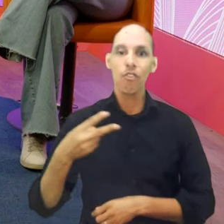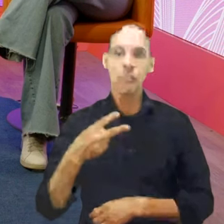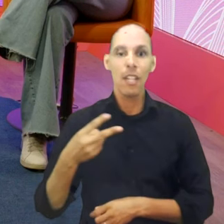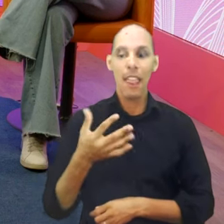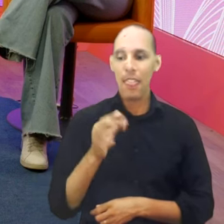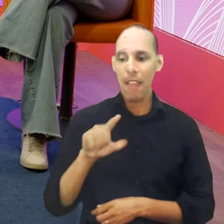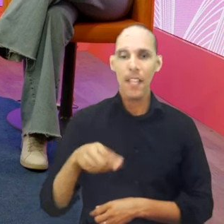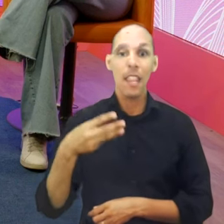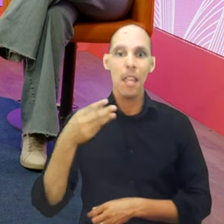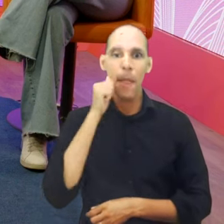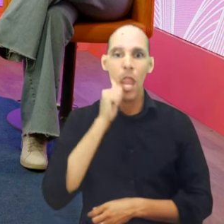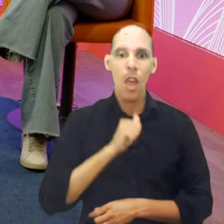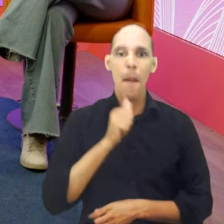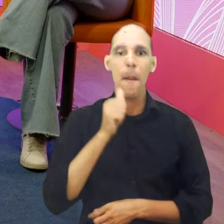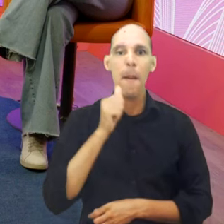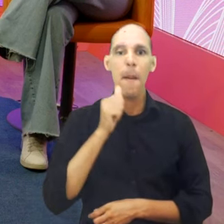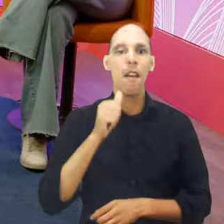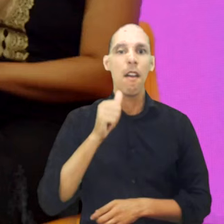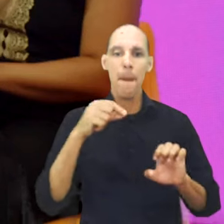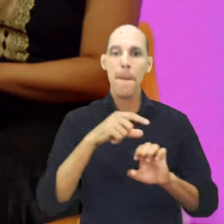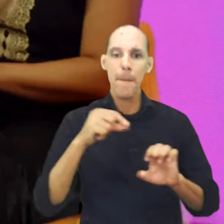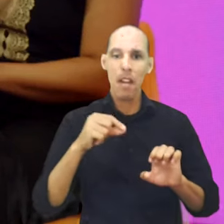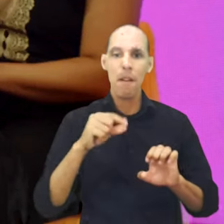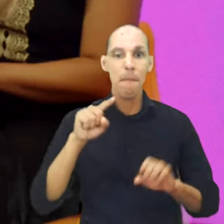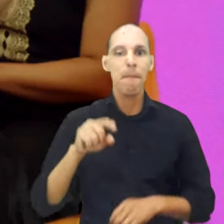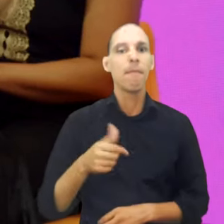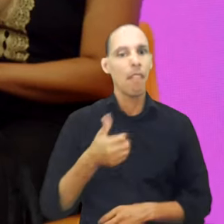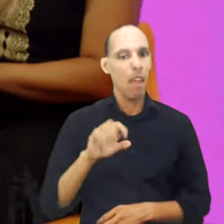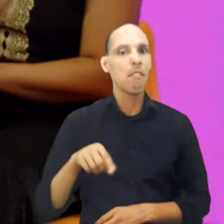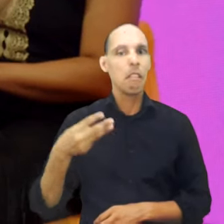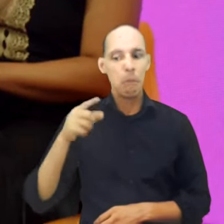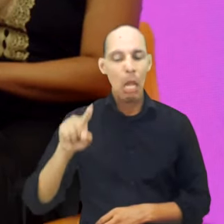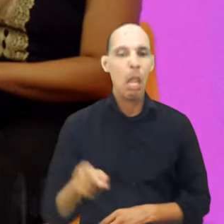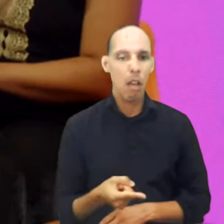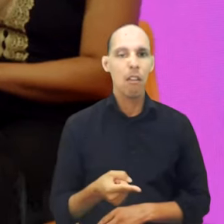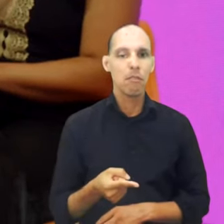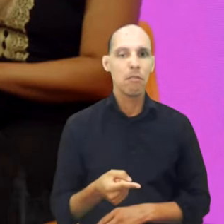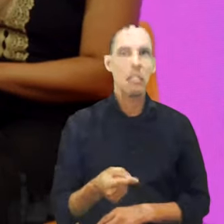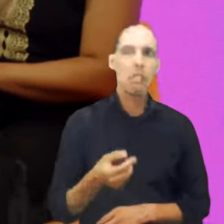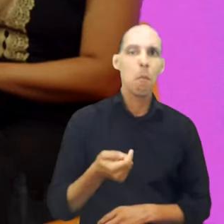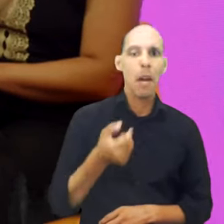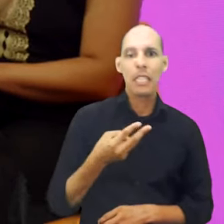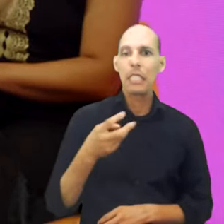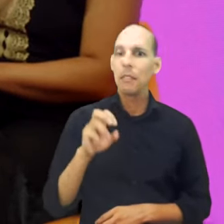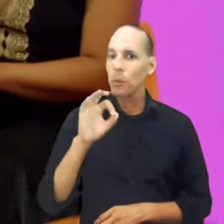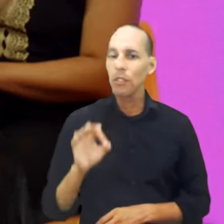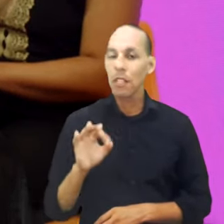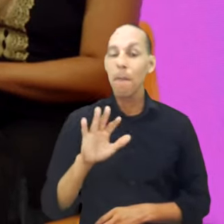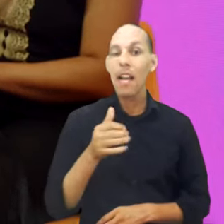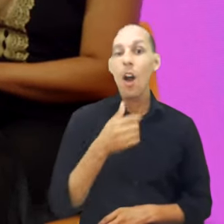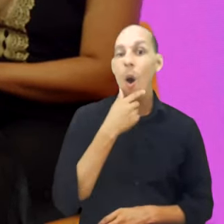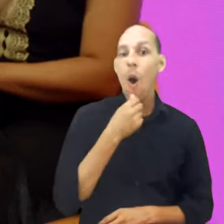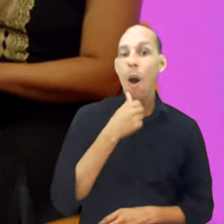milhões de mulheres empreendedoras. Representa por volta de 35%, enquanto nós temos 19 milhões